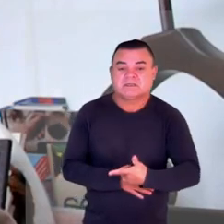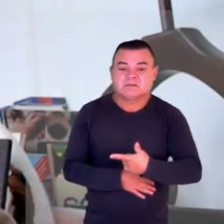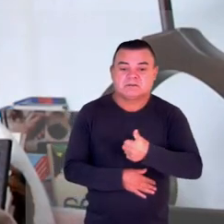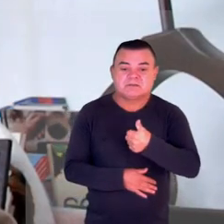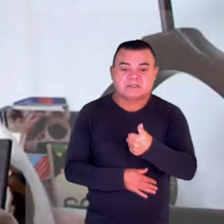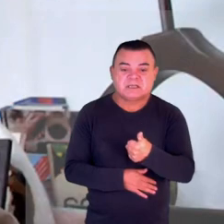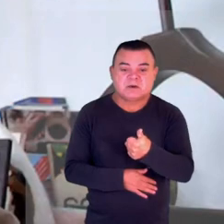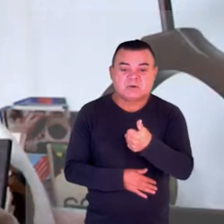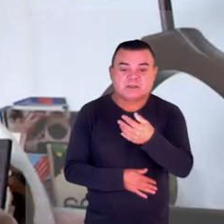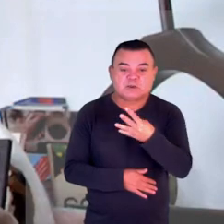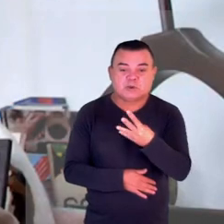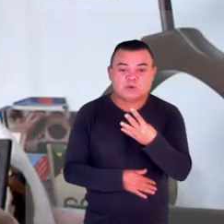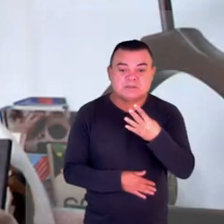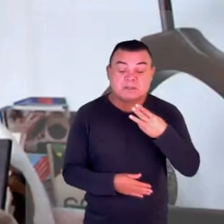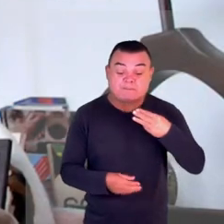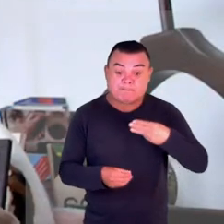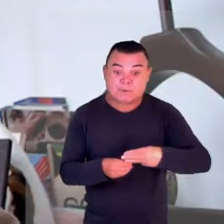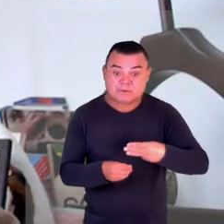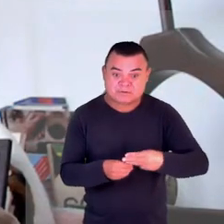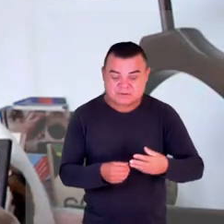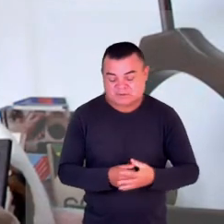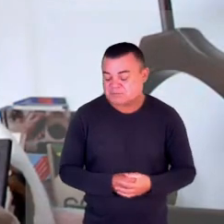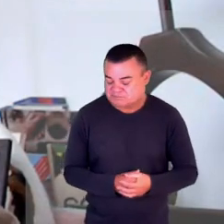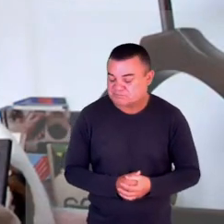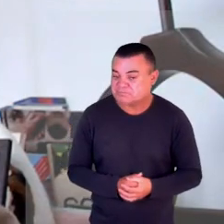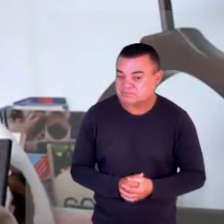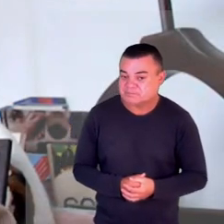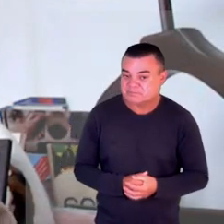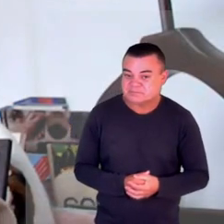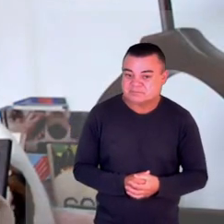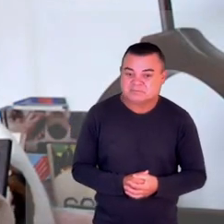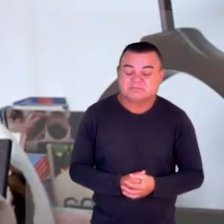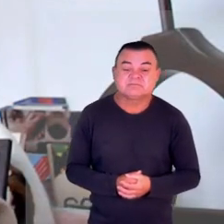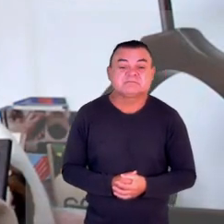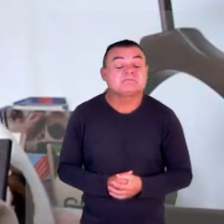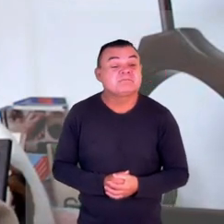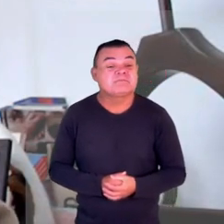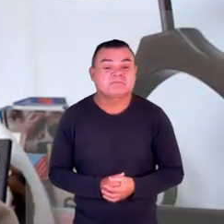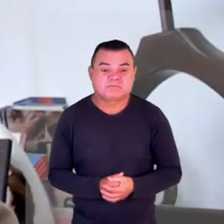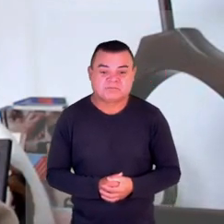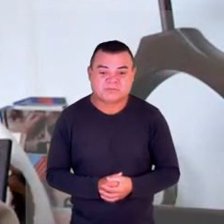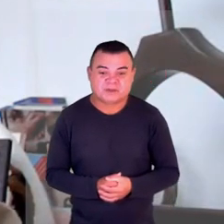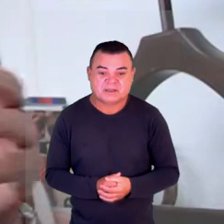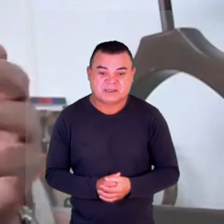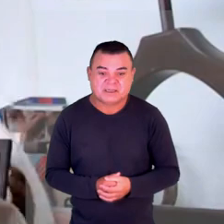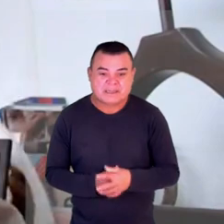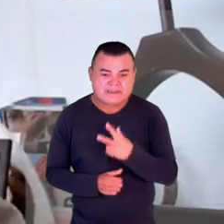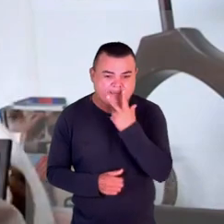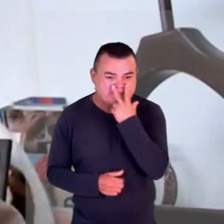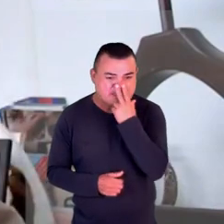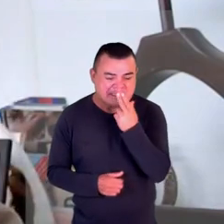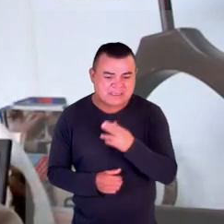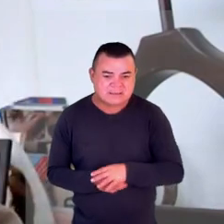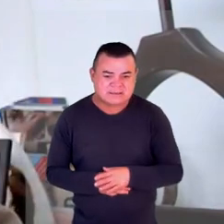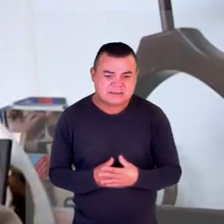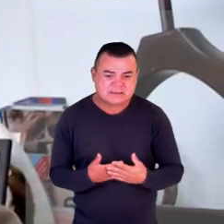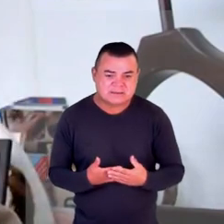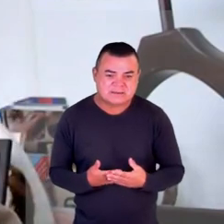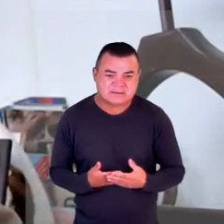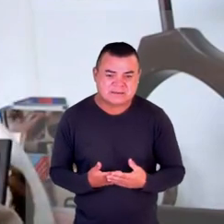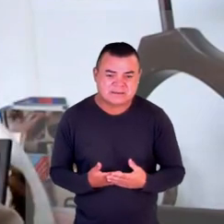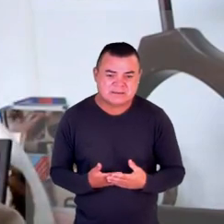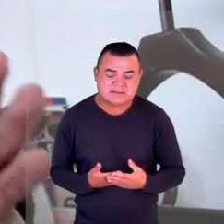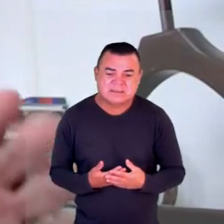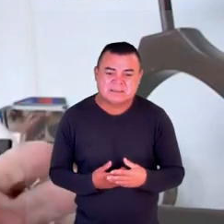municípios Alguém falou que parece-me que a são 500 municípios que aderiram a